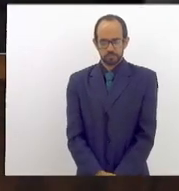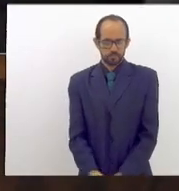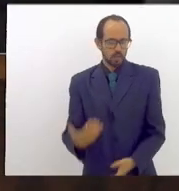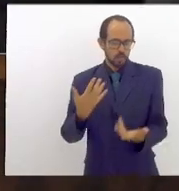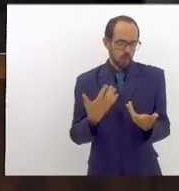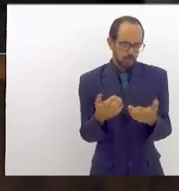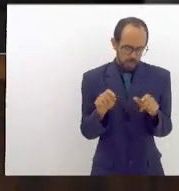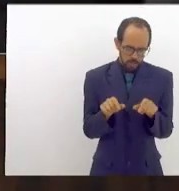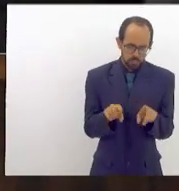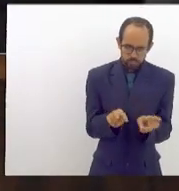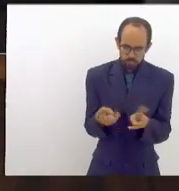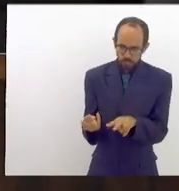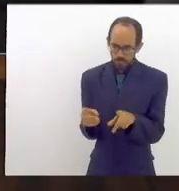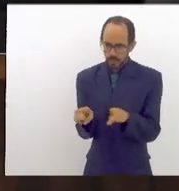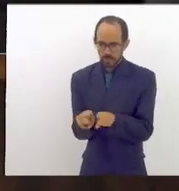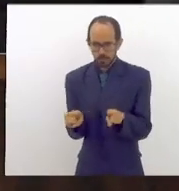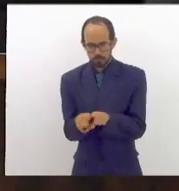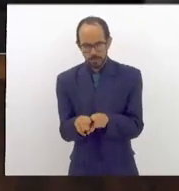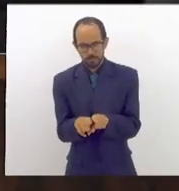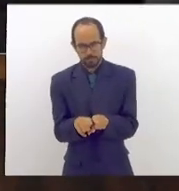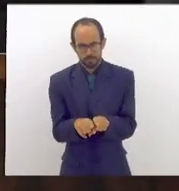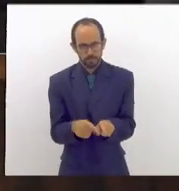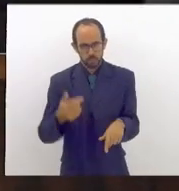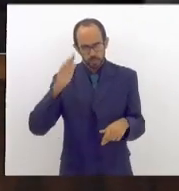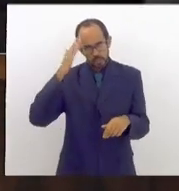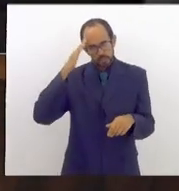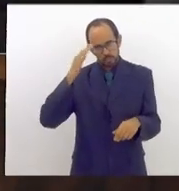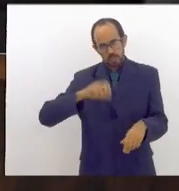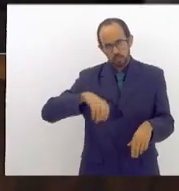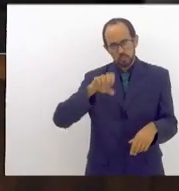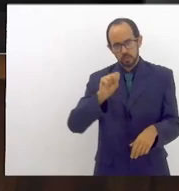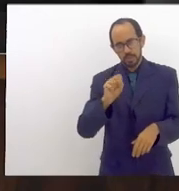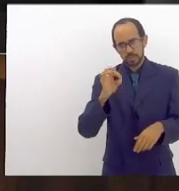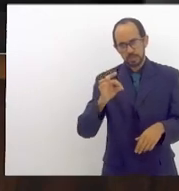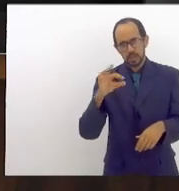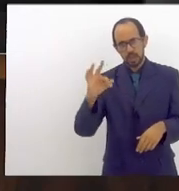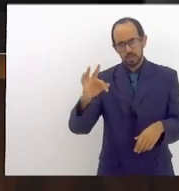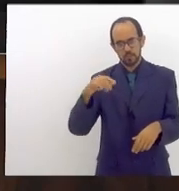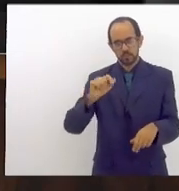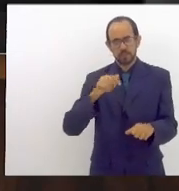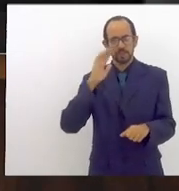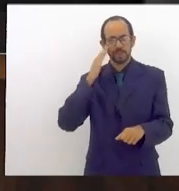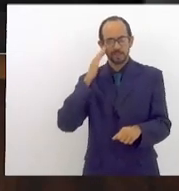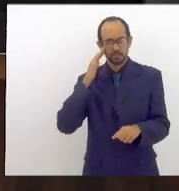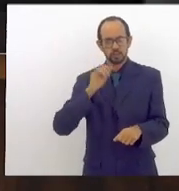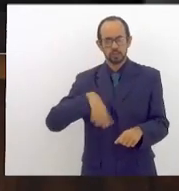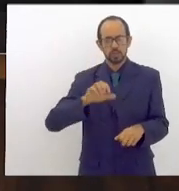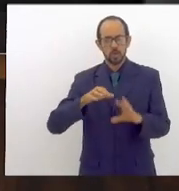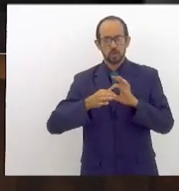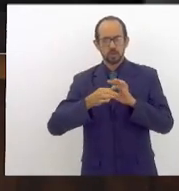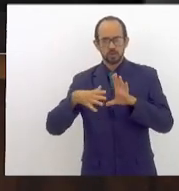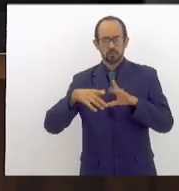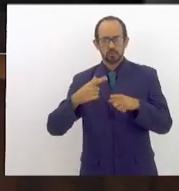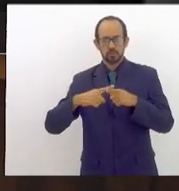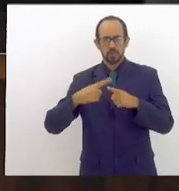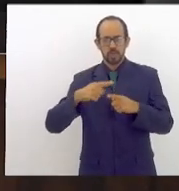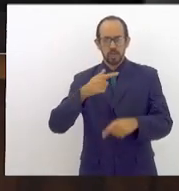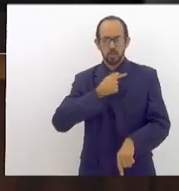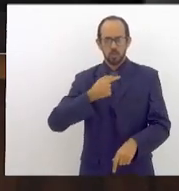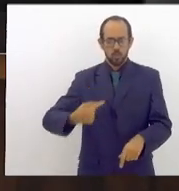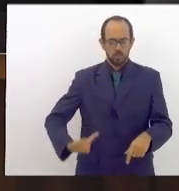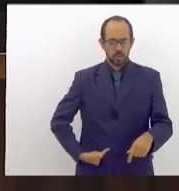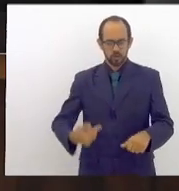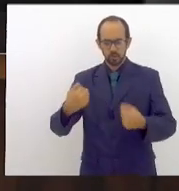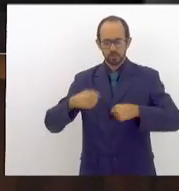aqui entendimento do STF entende que ali autorizativa porque o governador precisa de lei para